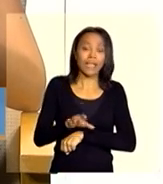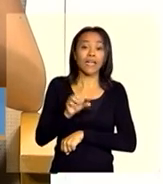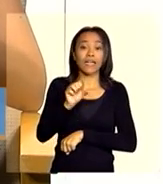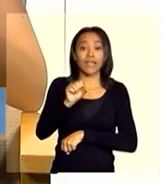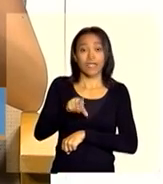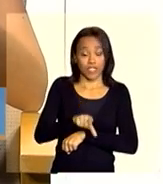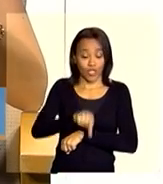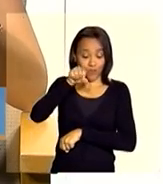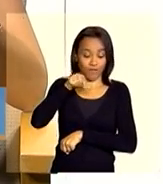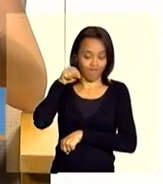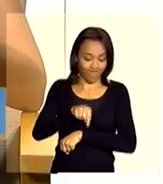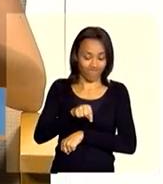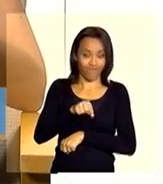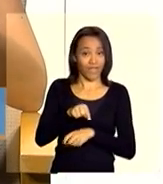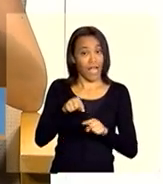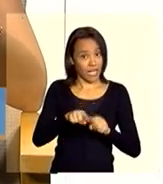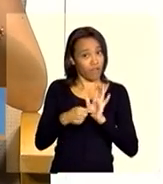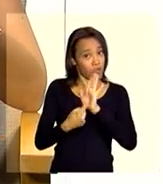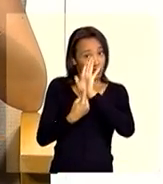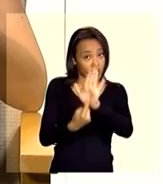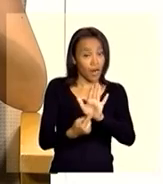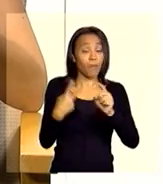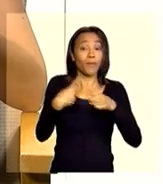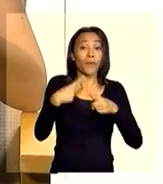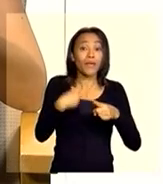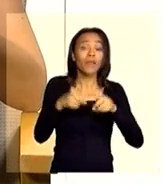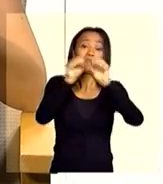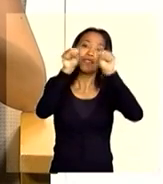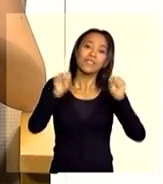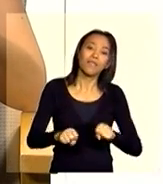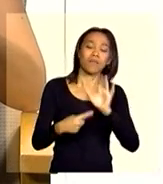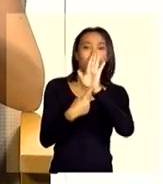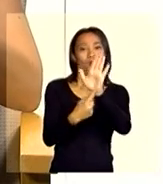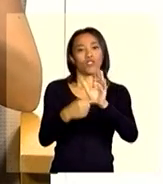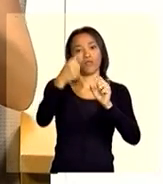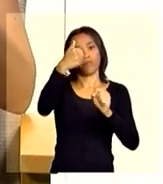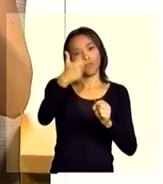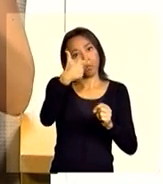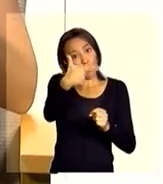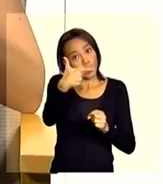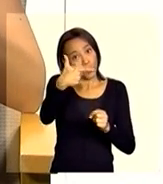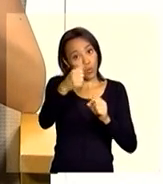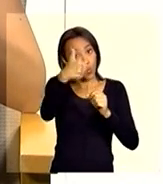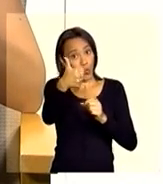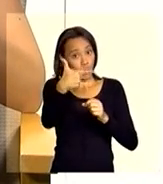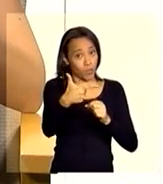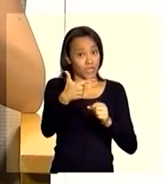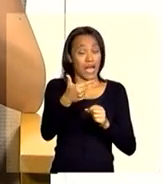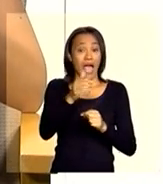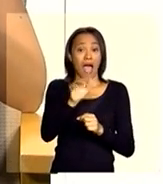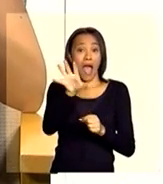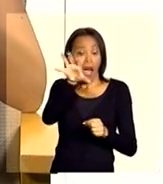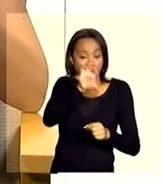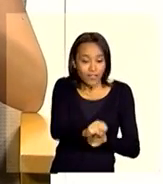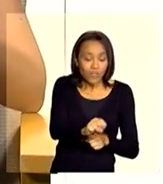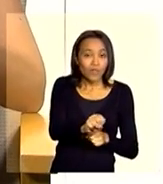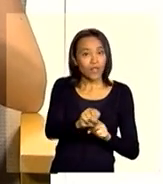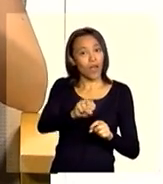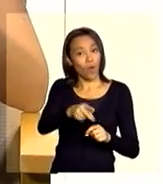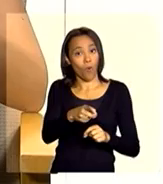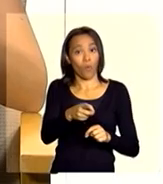selecionar aqui eu vou dar um destaque porque o sistema ele mostra duas opções o selecionar e o adicionar logo abaixo o